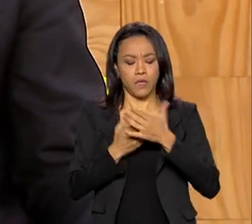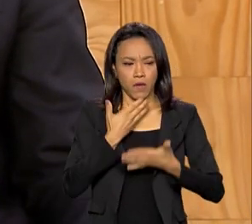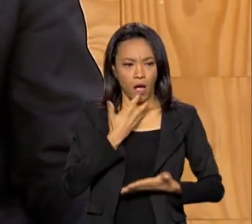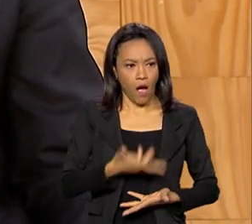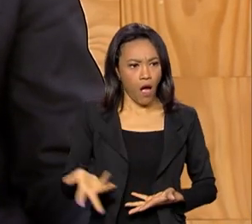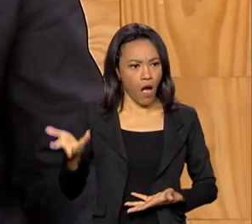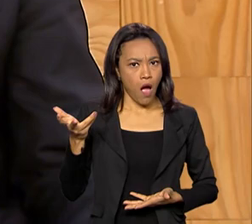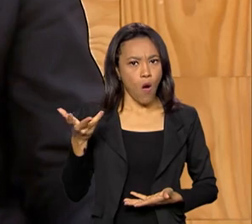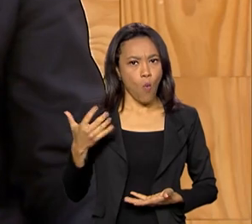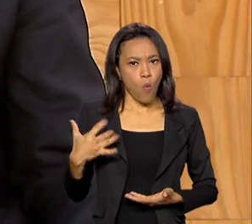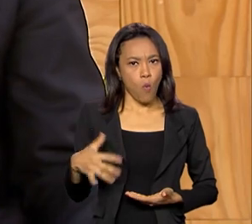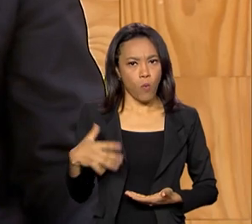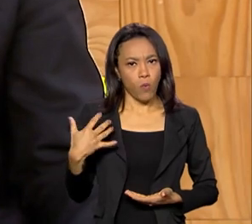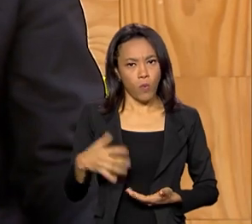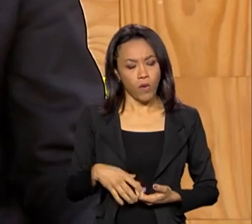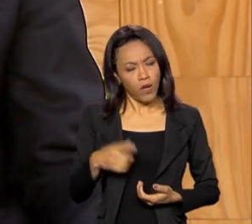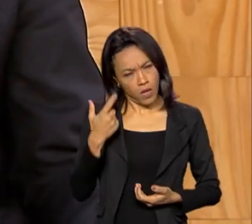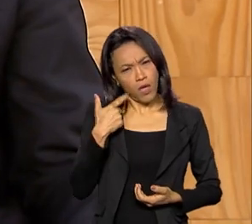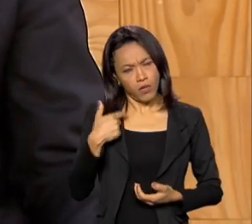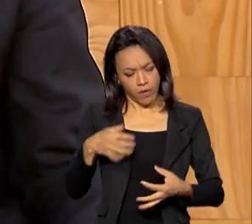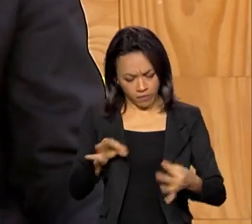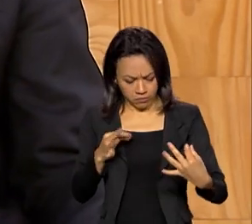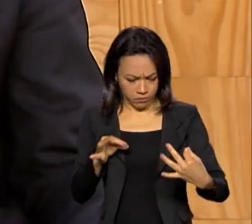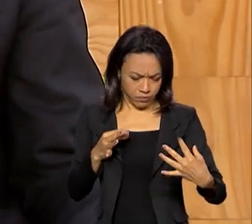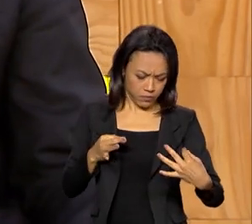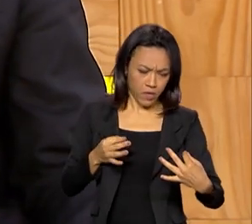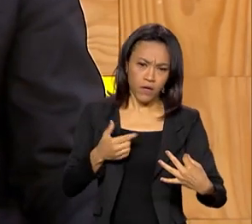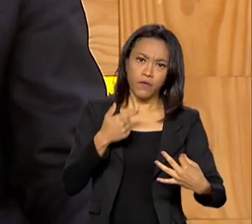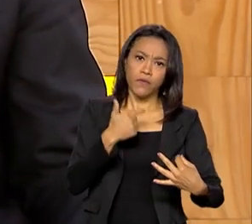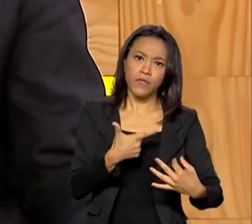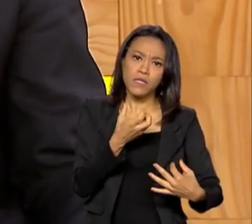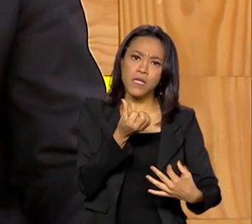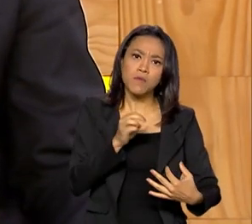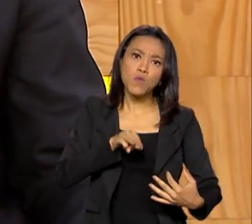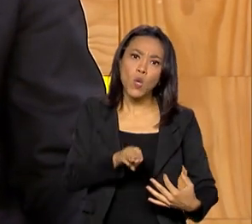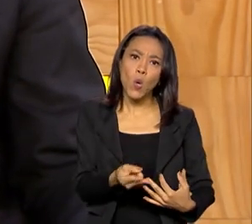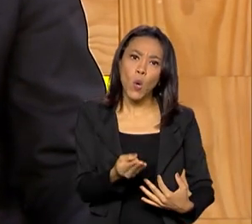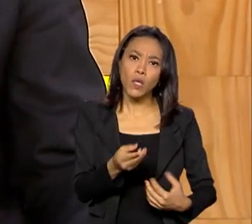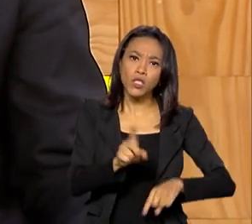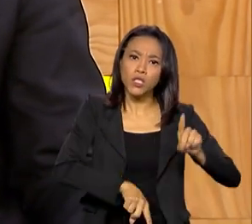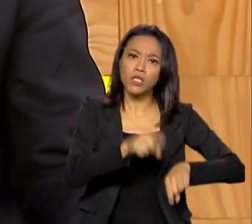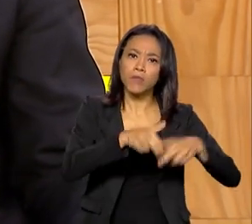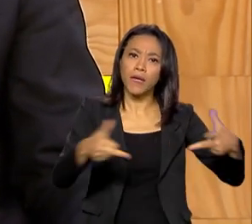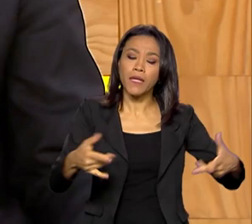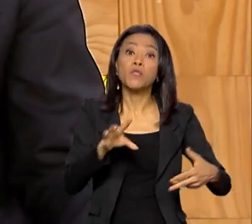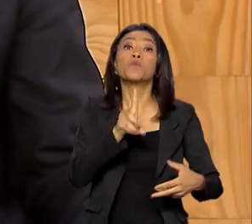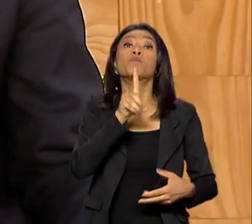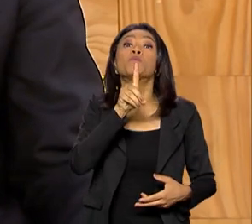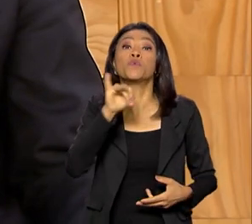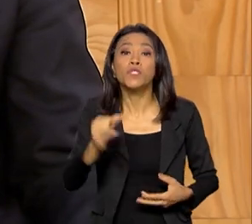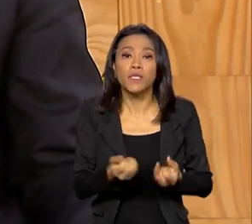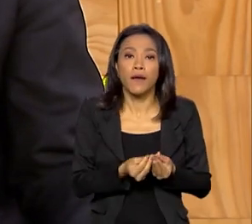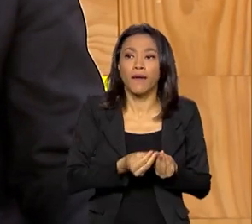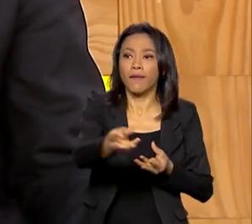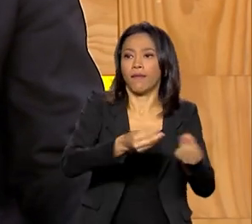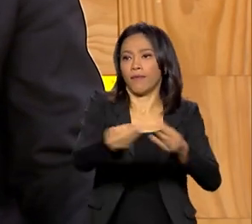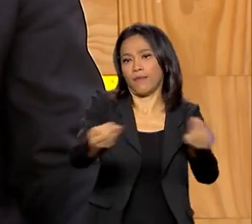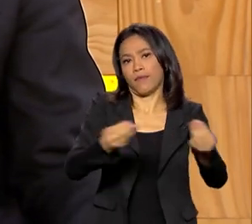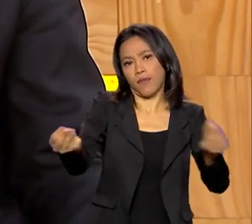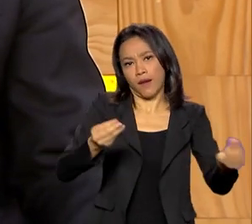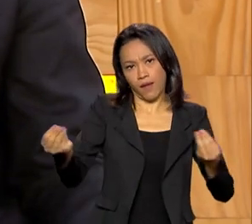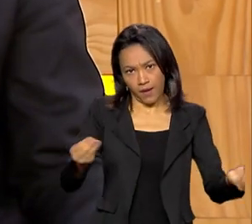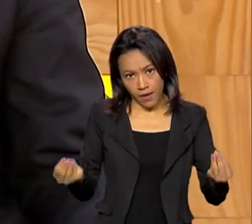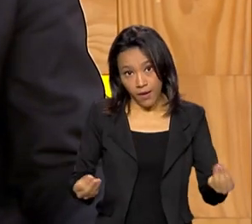né, presidente? Eu estava dando uma olhada, são quase 26 milhões de objetos entregues por dia pelos Correios,